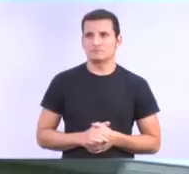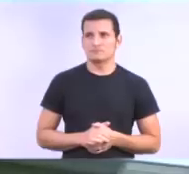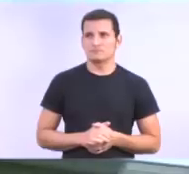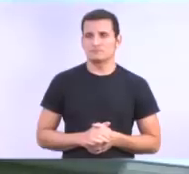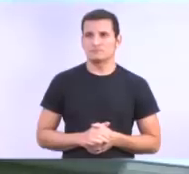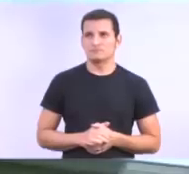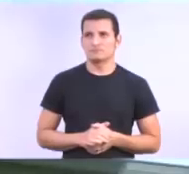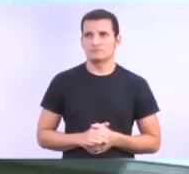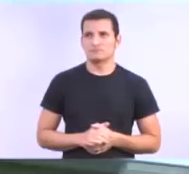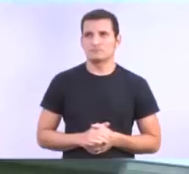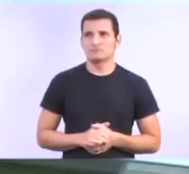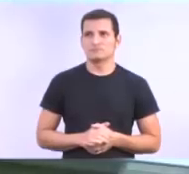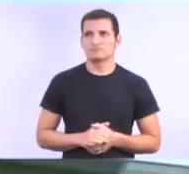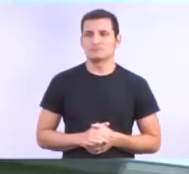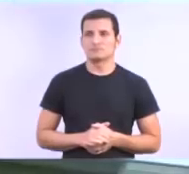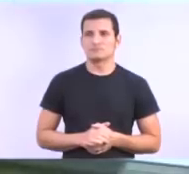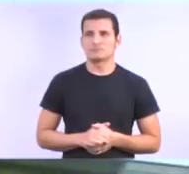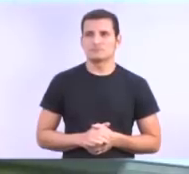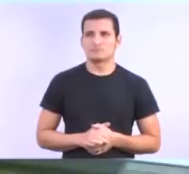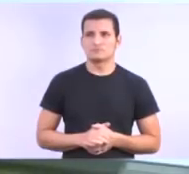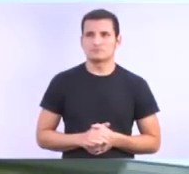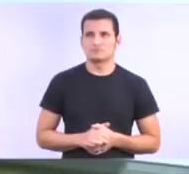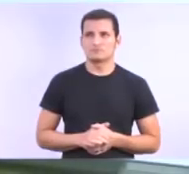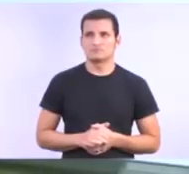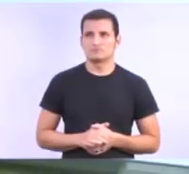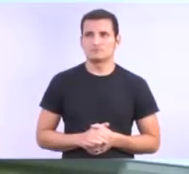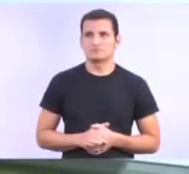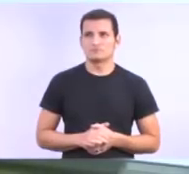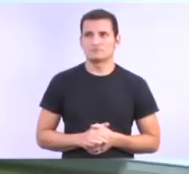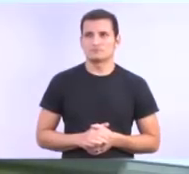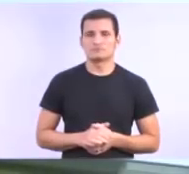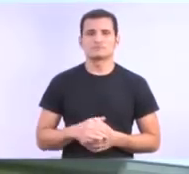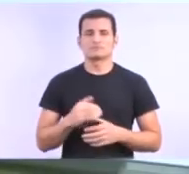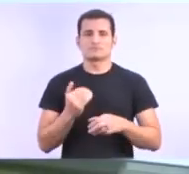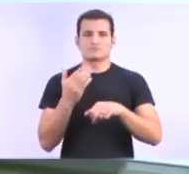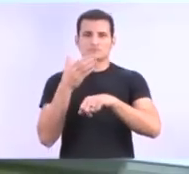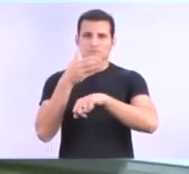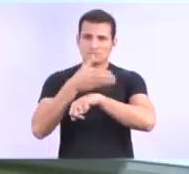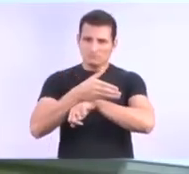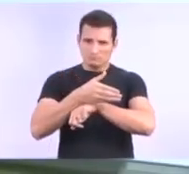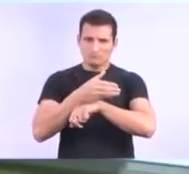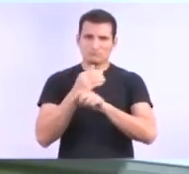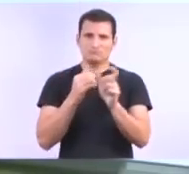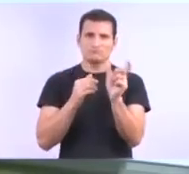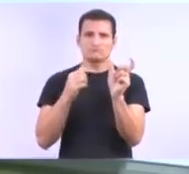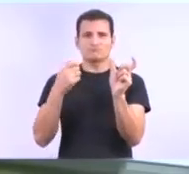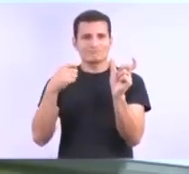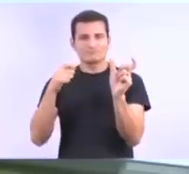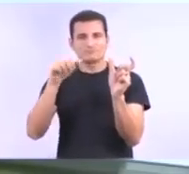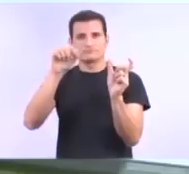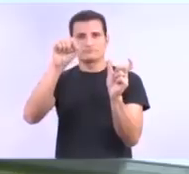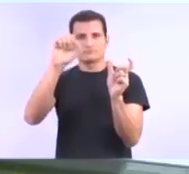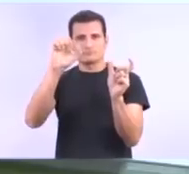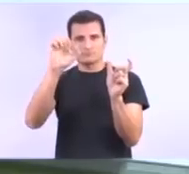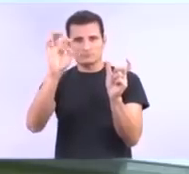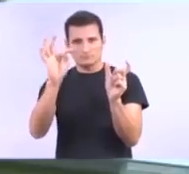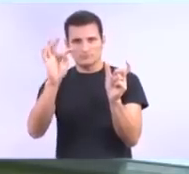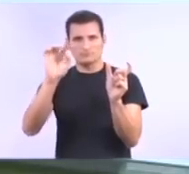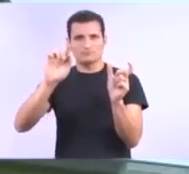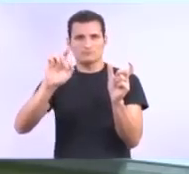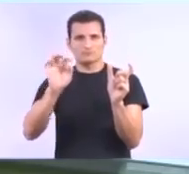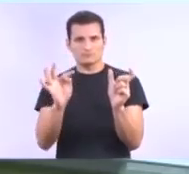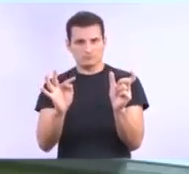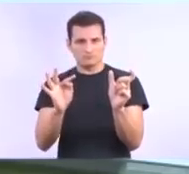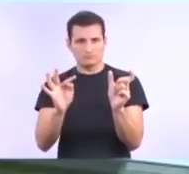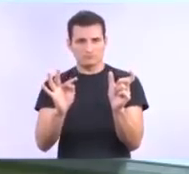agora, gente, deixar claro que para acessar um atributo eu preciso usar o set e o get. Não tem como acessar o atributo